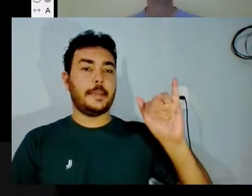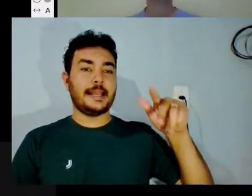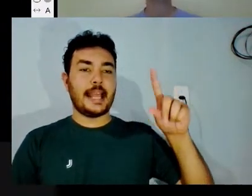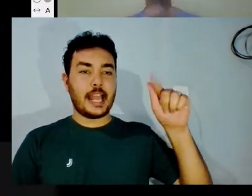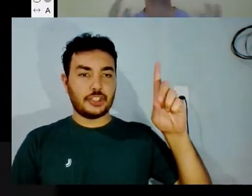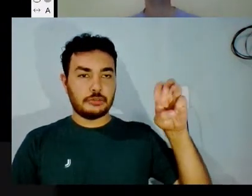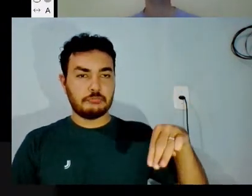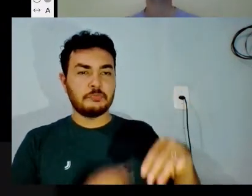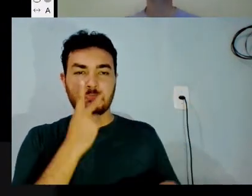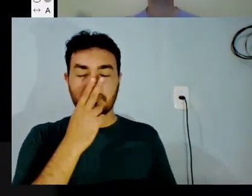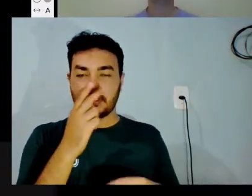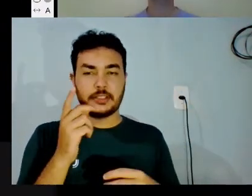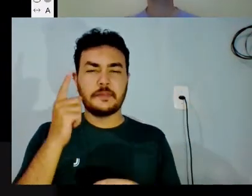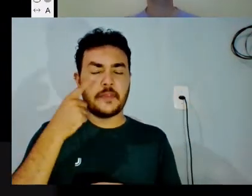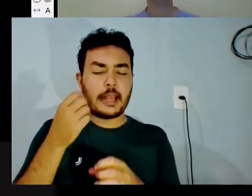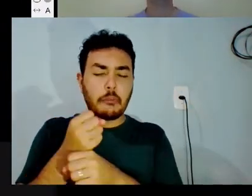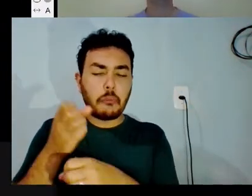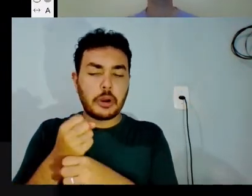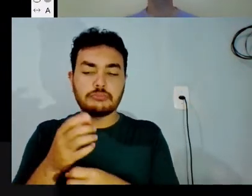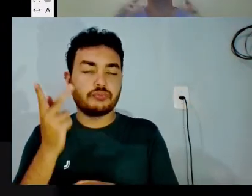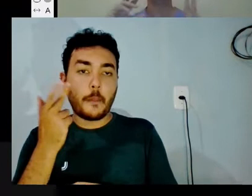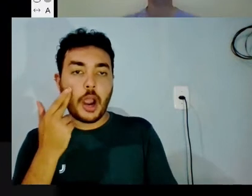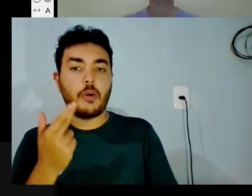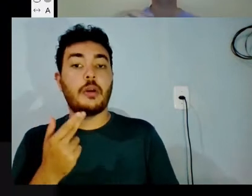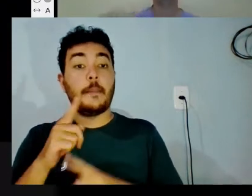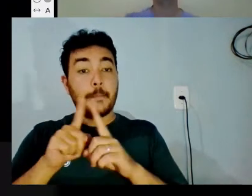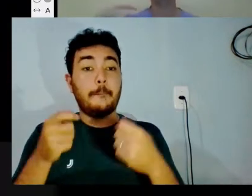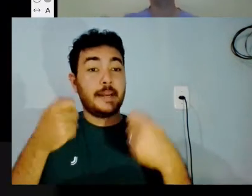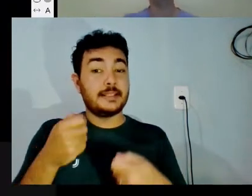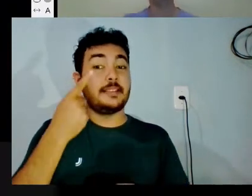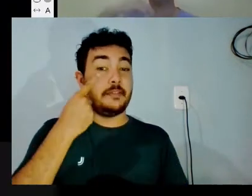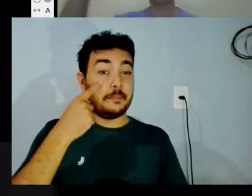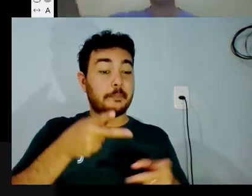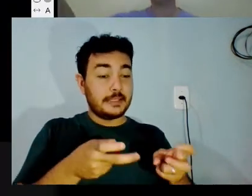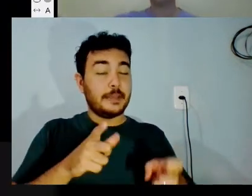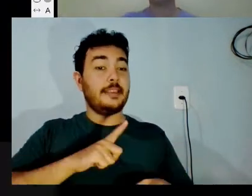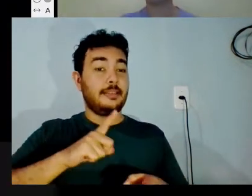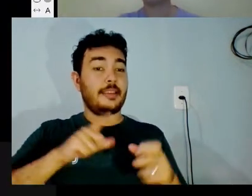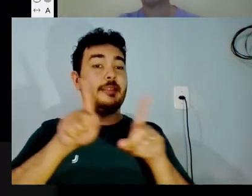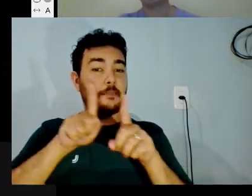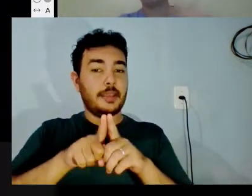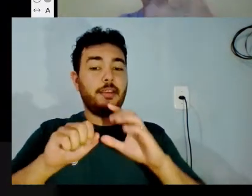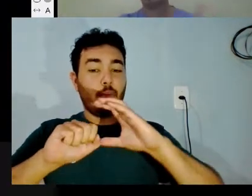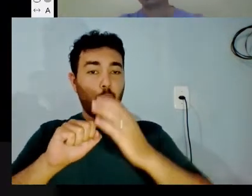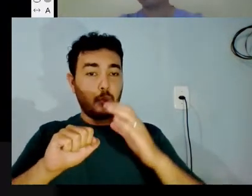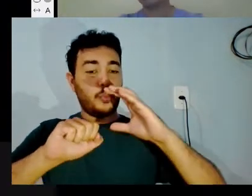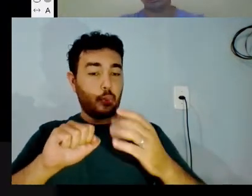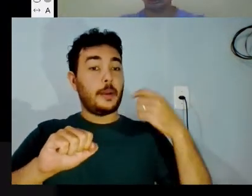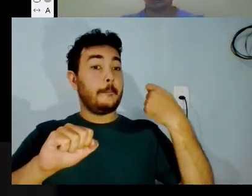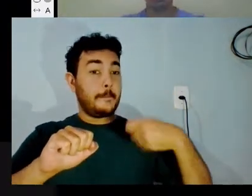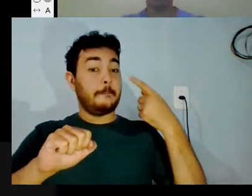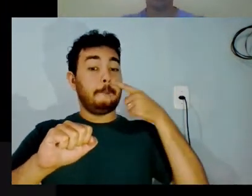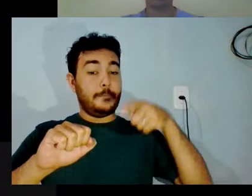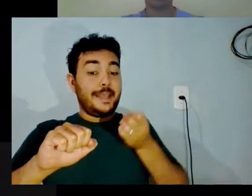essa relação do efeito da blindagem eletrônica, né, como esse empecilho para o núcleo atrair o elétron mais externo, ou o elétron